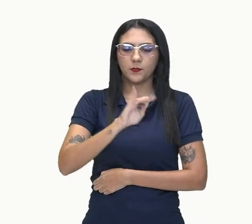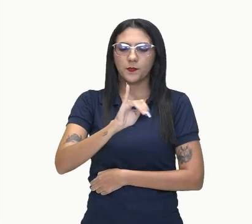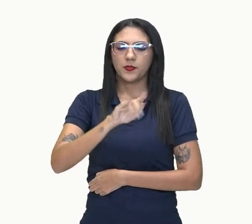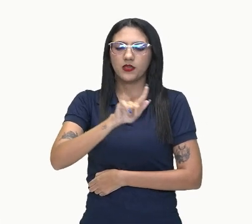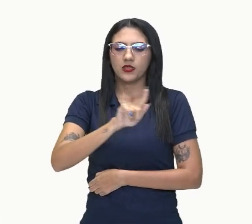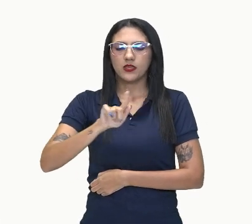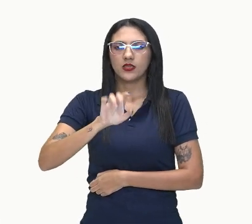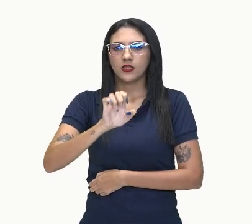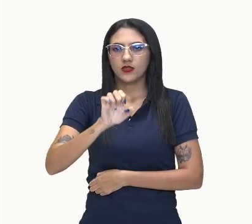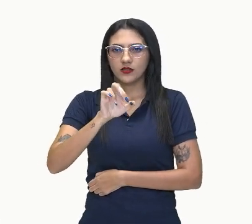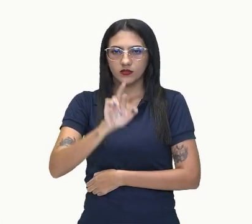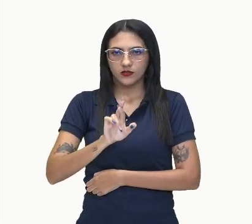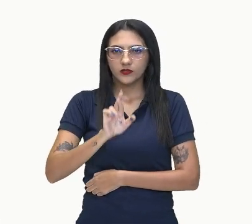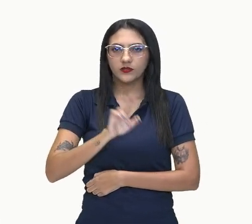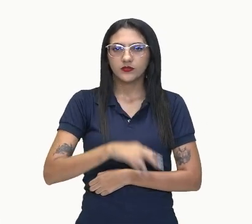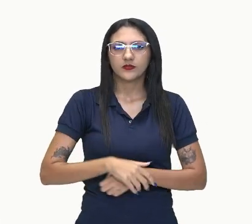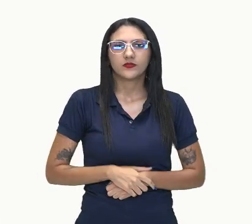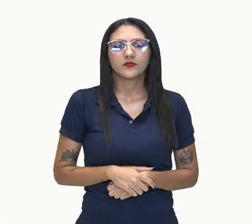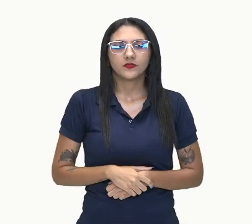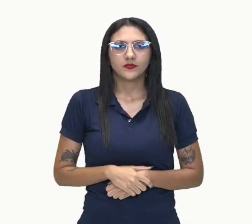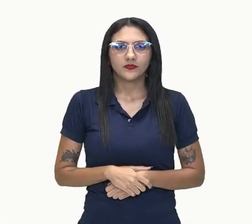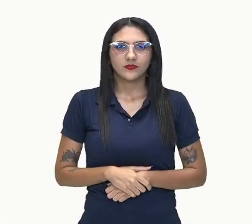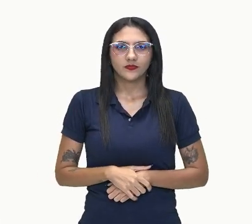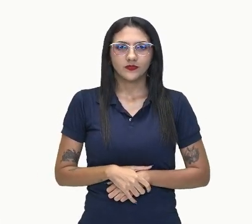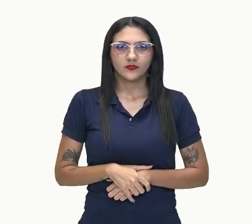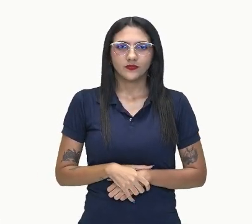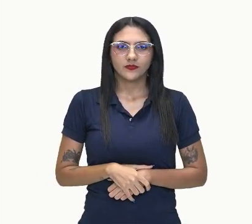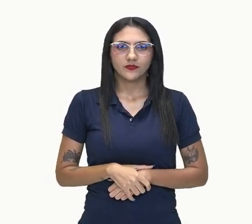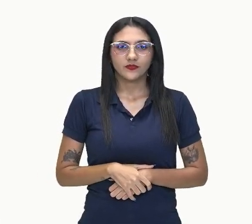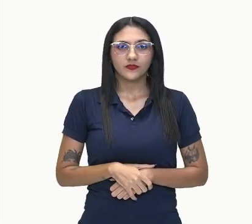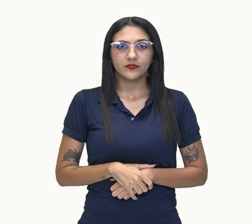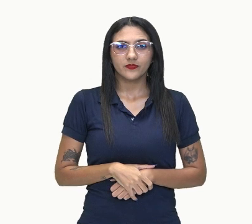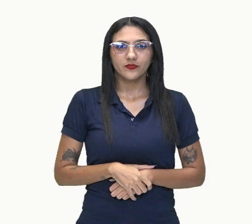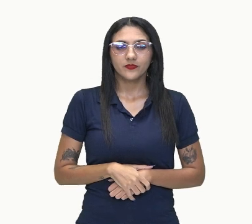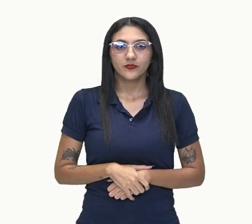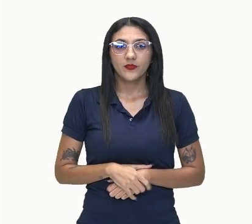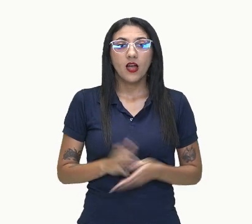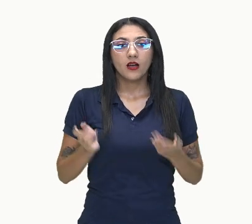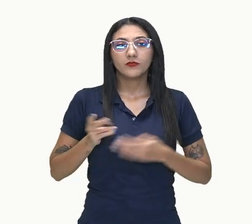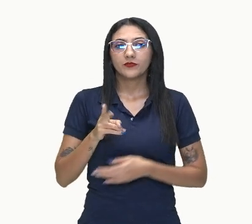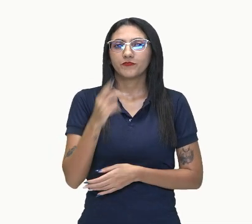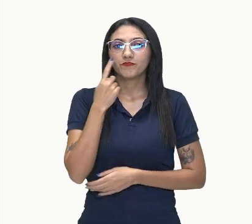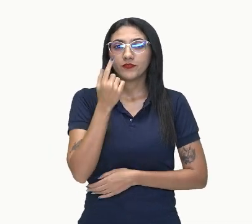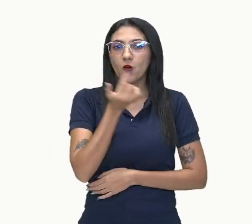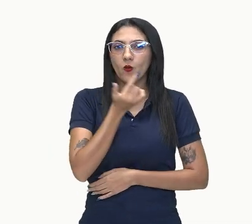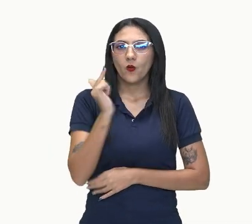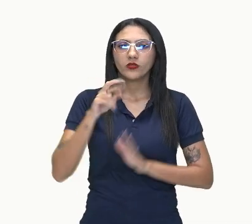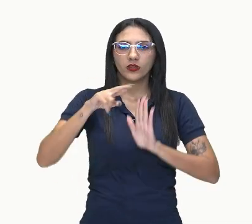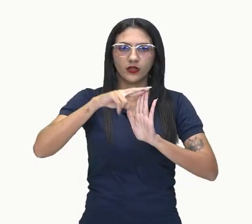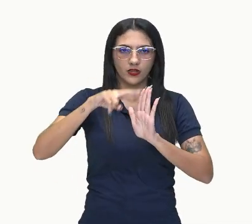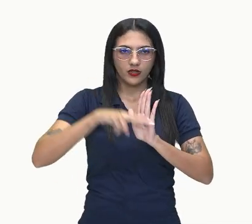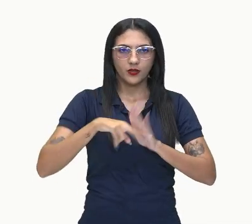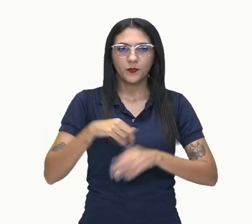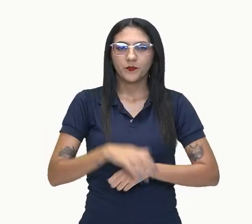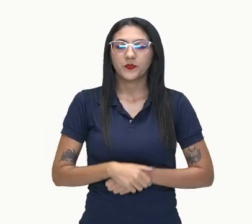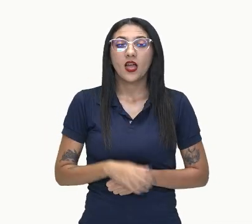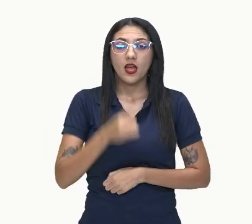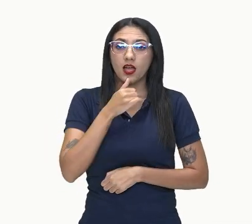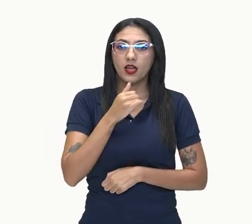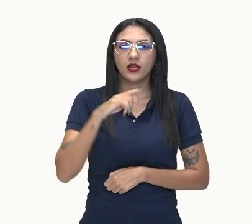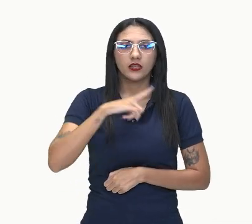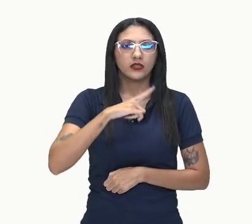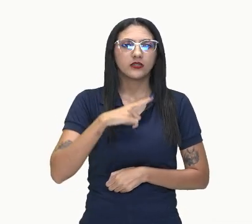Pará. Ok? Vamos lá, continuando para a nossa próxima regra. Ainda aí, falando sobre